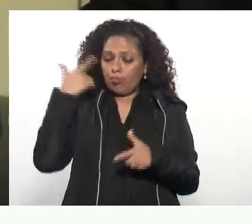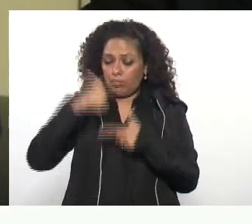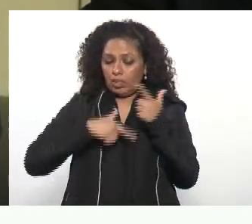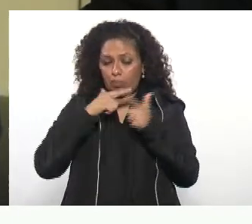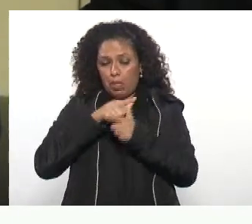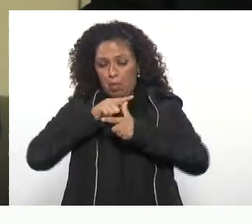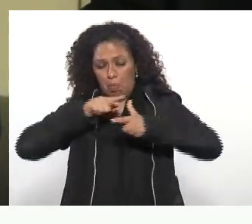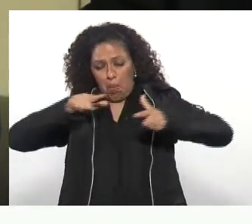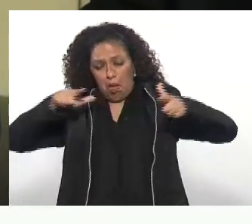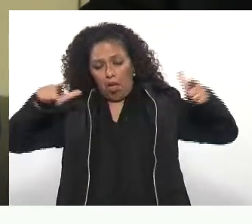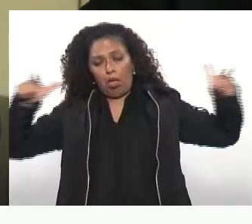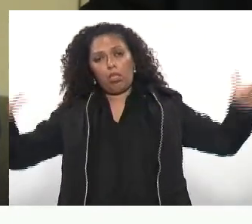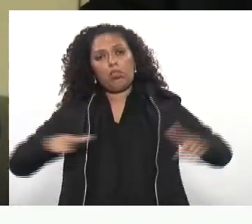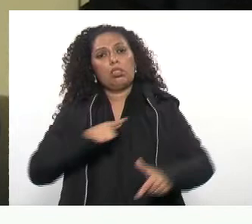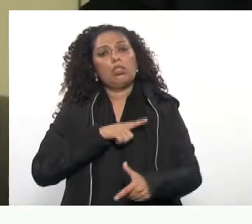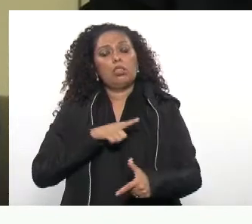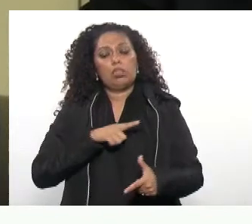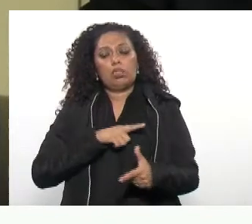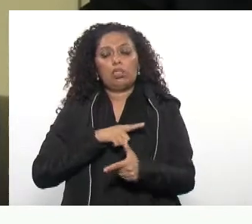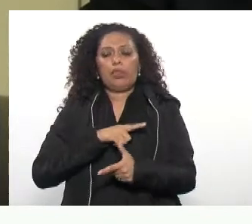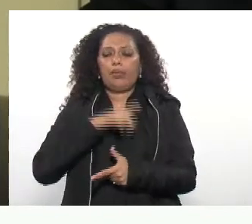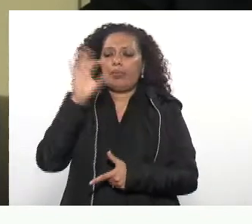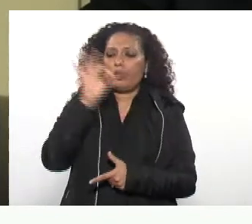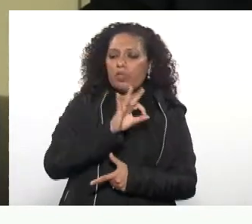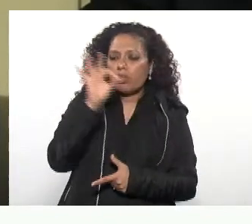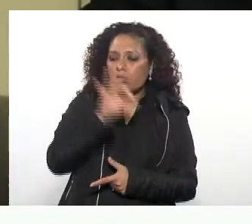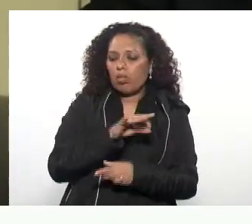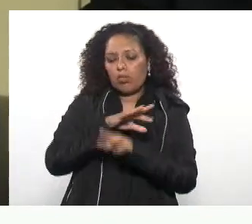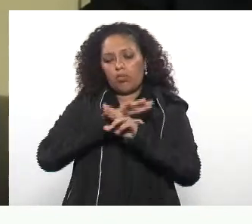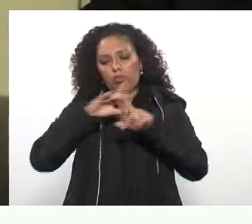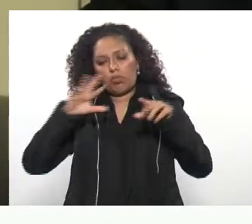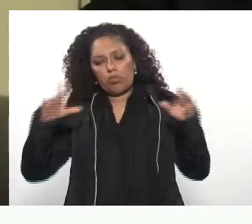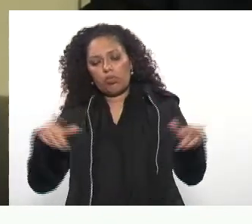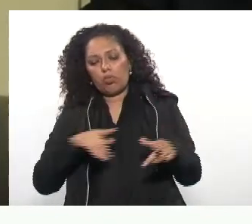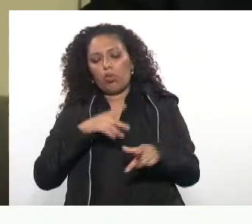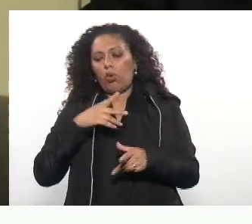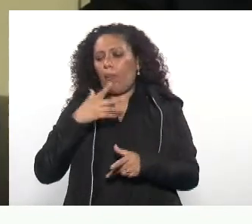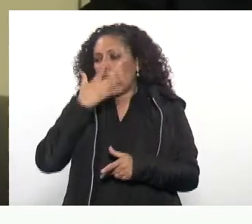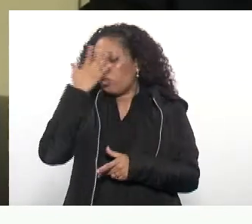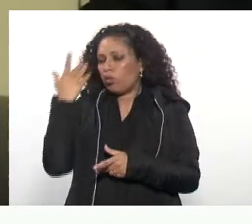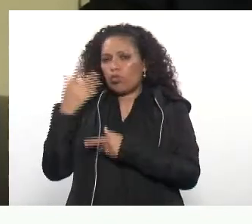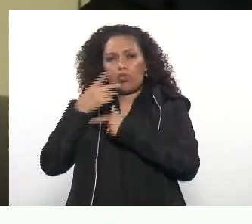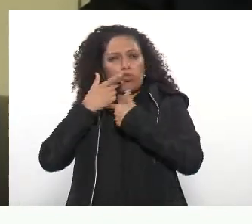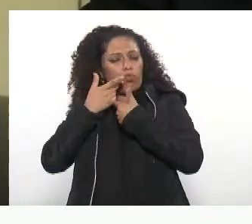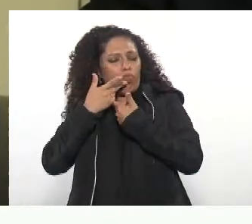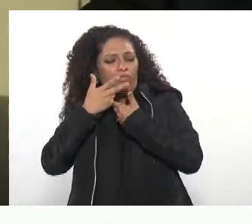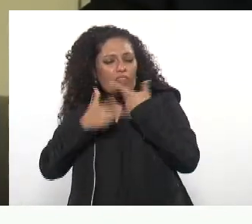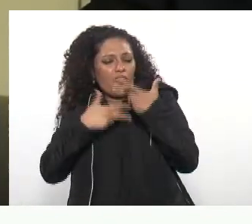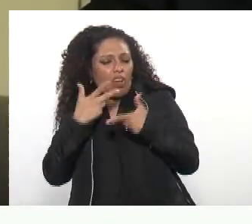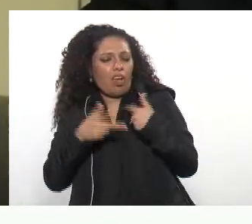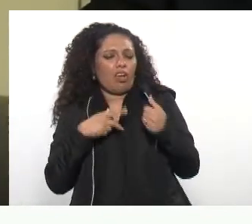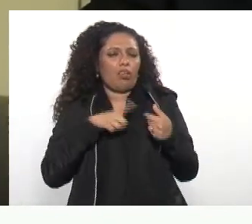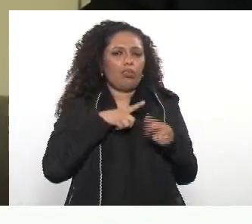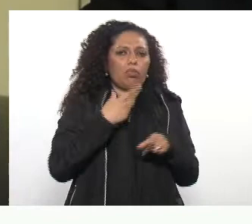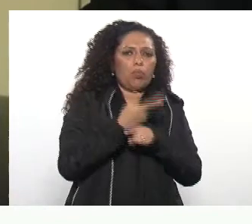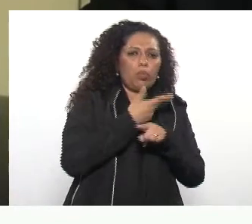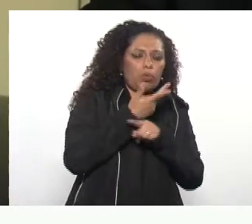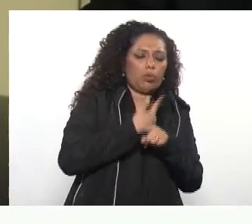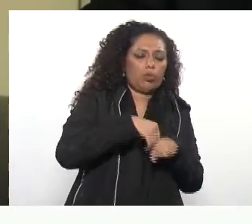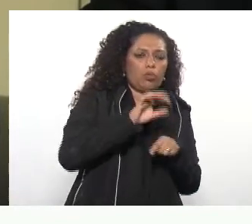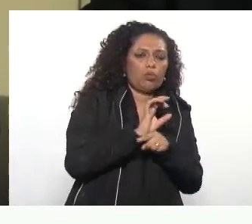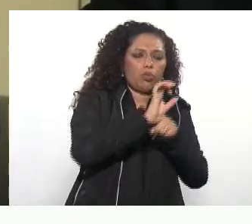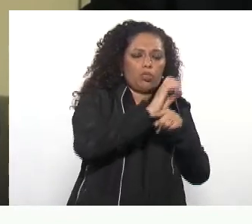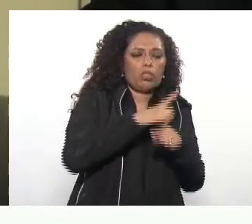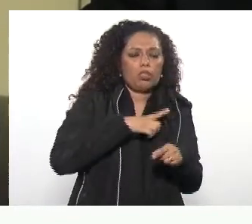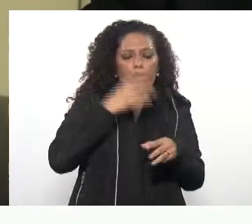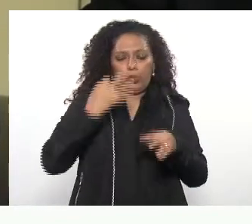tem vários entes envolvidos e falam, e tem Procuradoria do Estado, tem agora o